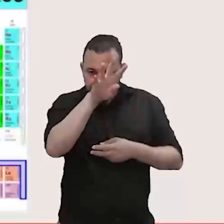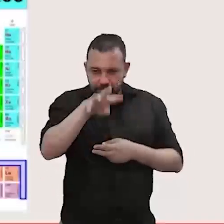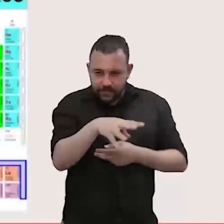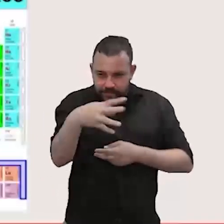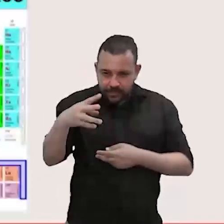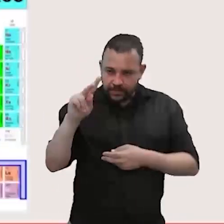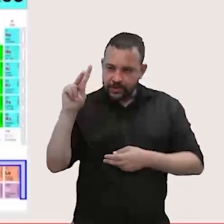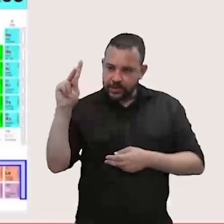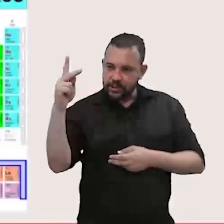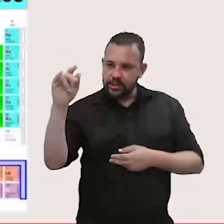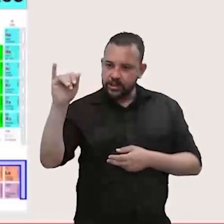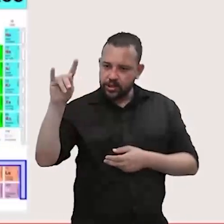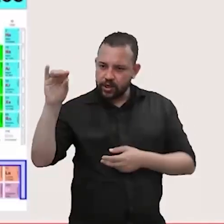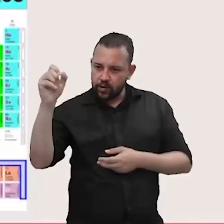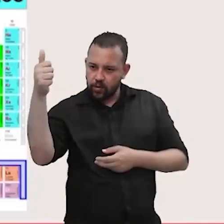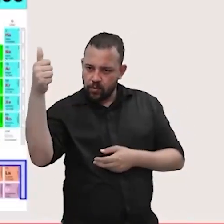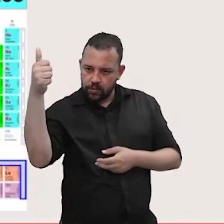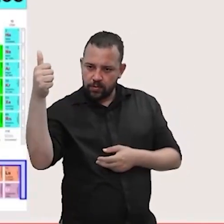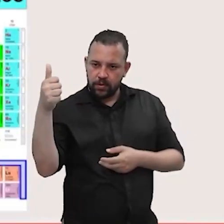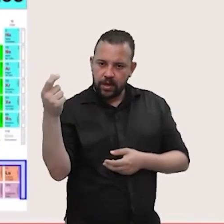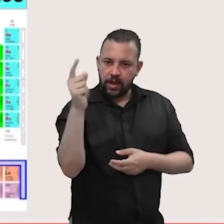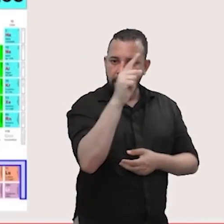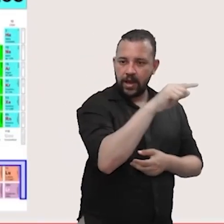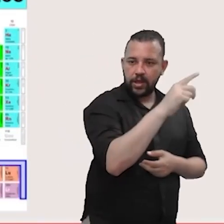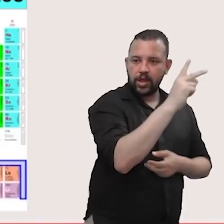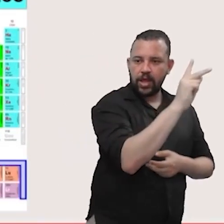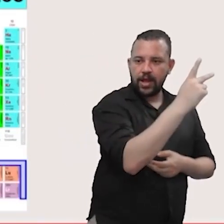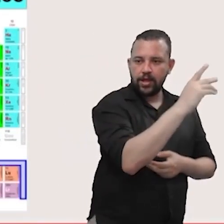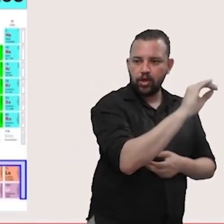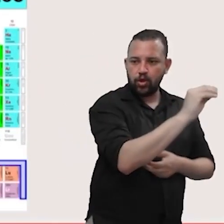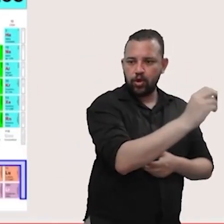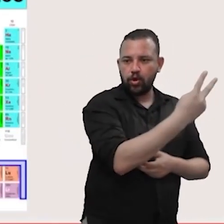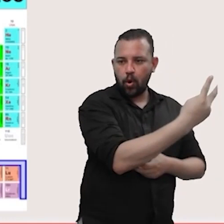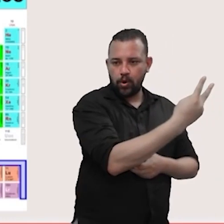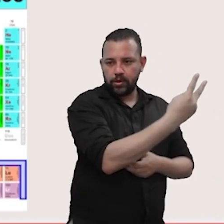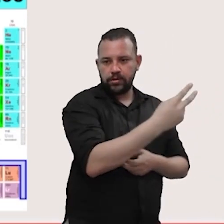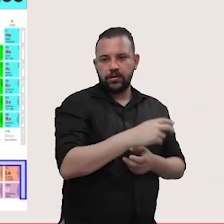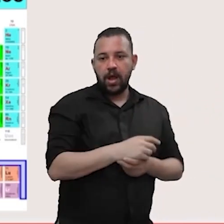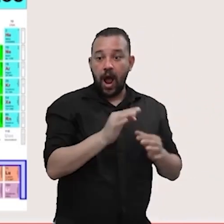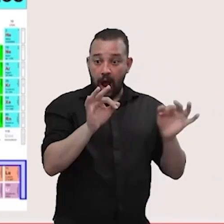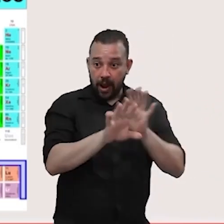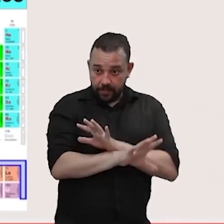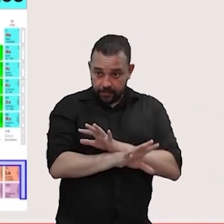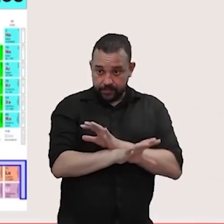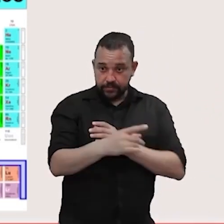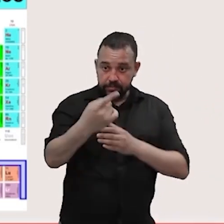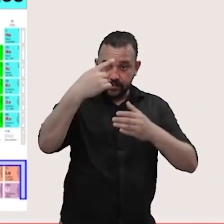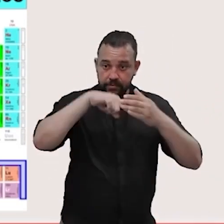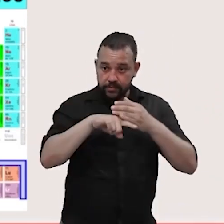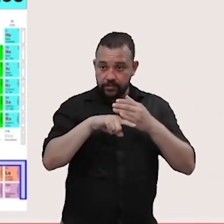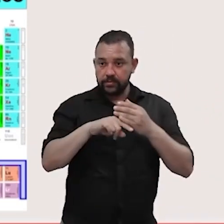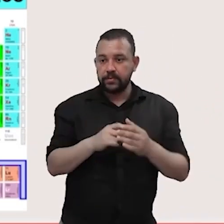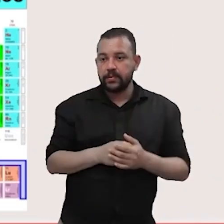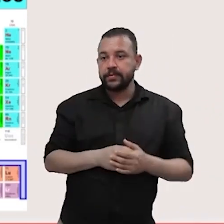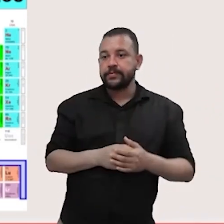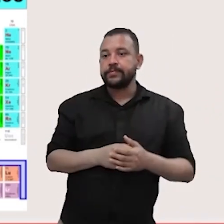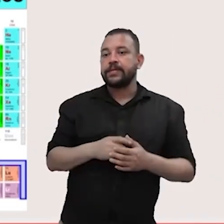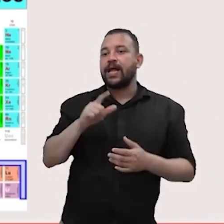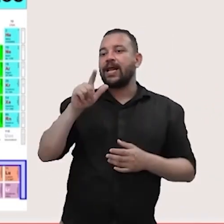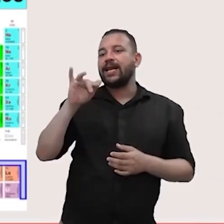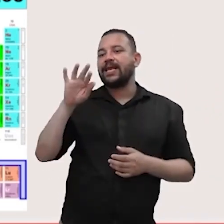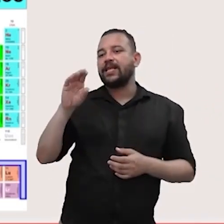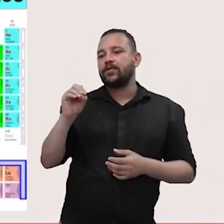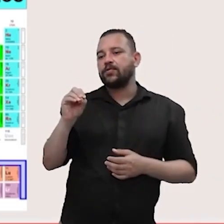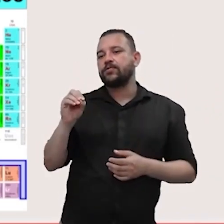tem número atômico 1, aí segue. Hélio tem número atômico 2. Acabou o primeiro período, vai para o segundo período. O lítio tem